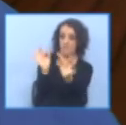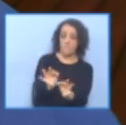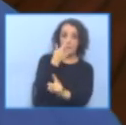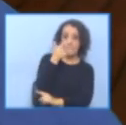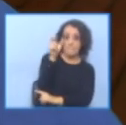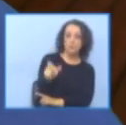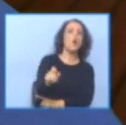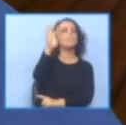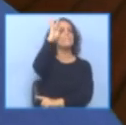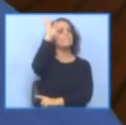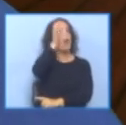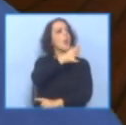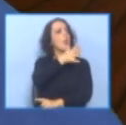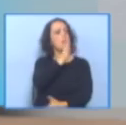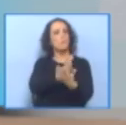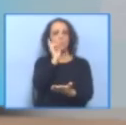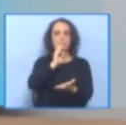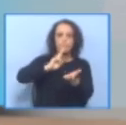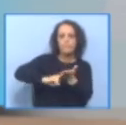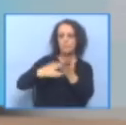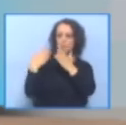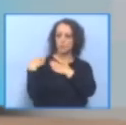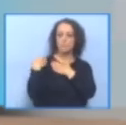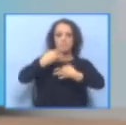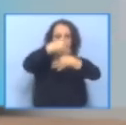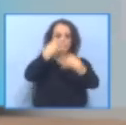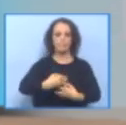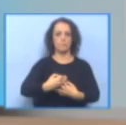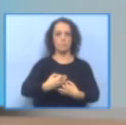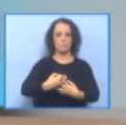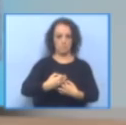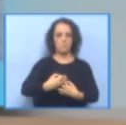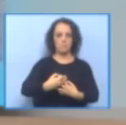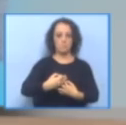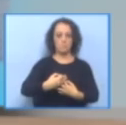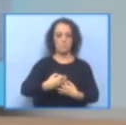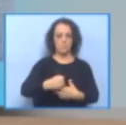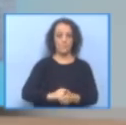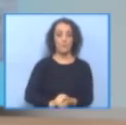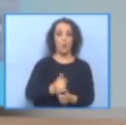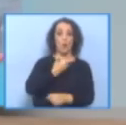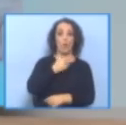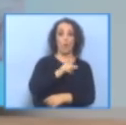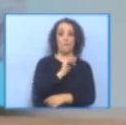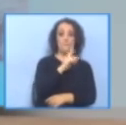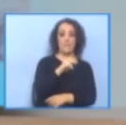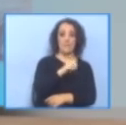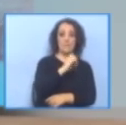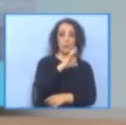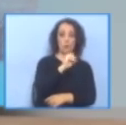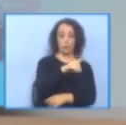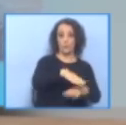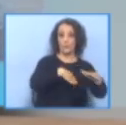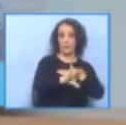responsabilidade teórica, é uma responsabilidade efetiva. Aquilo que o Dom Francisco fez em